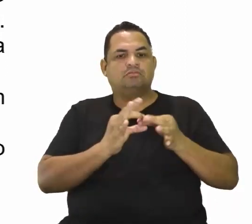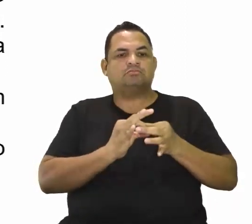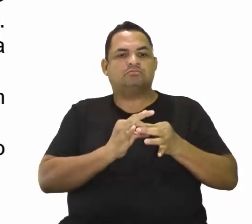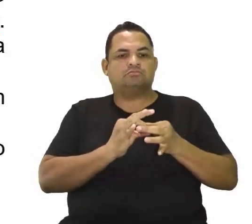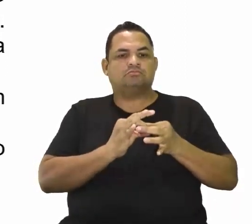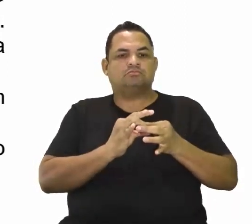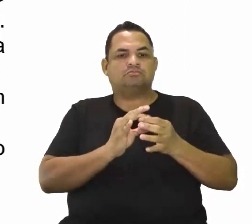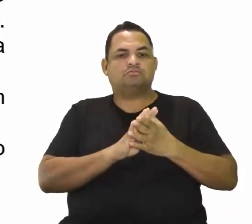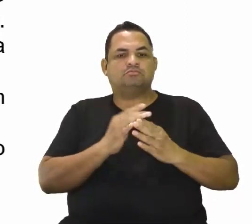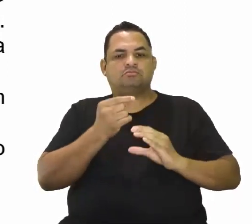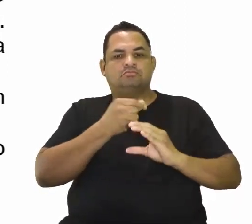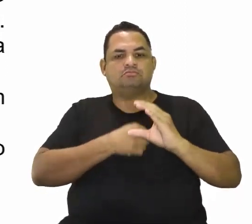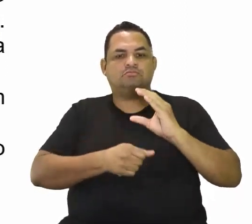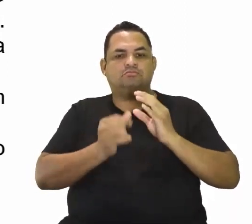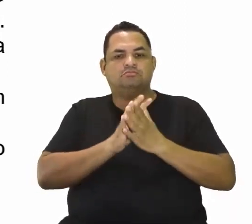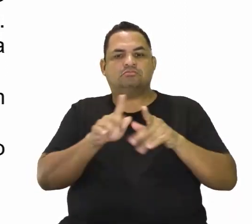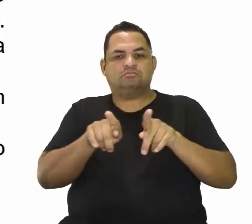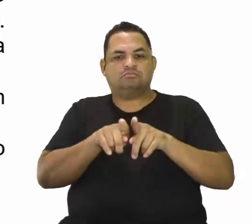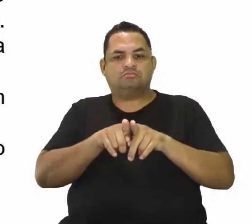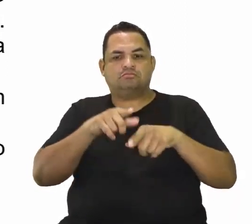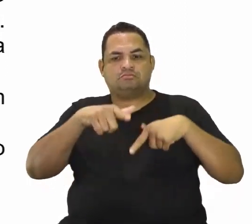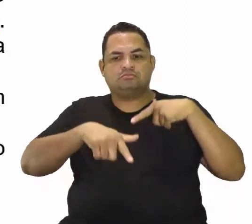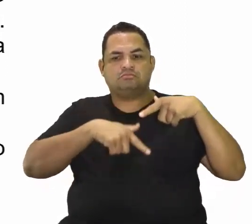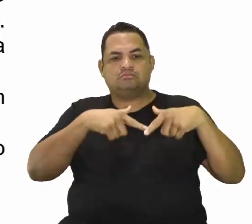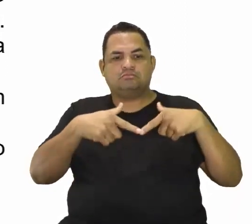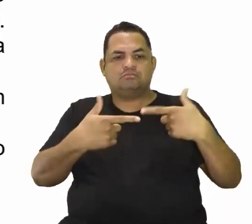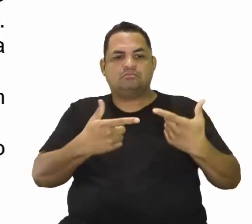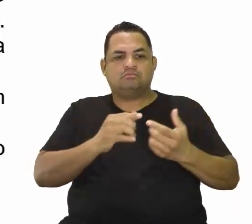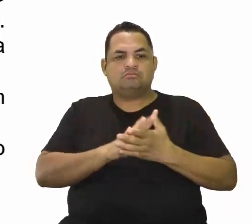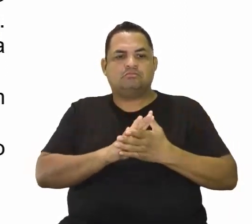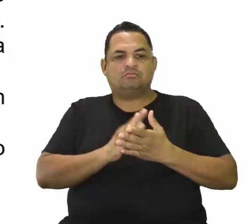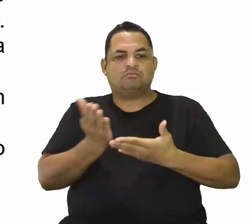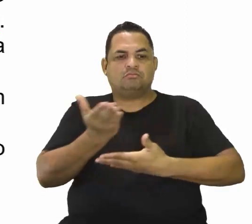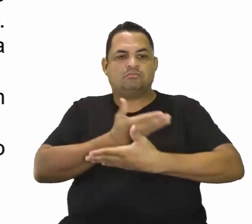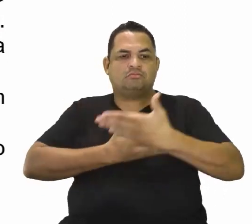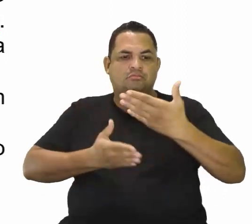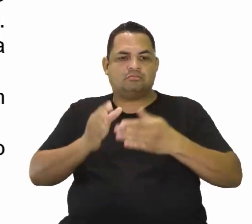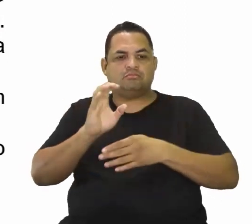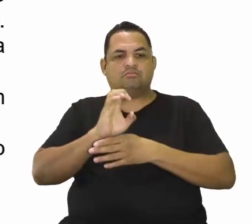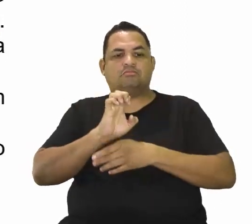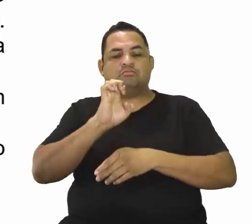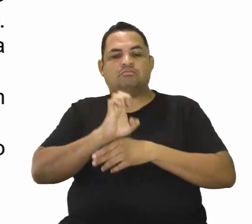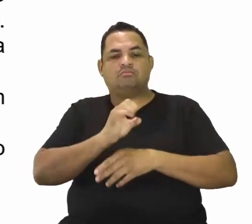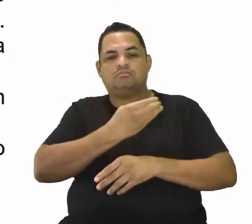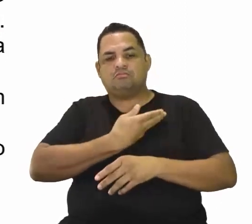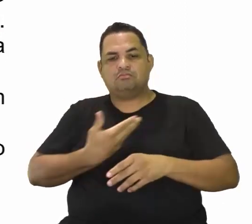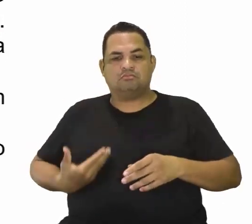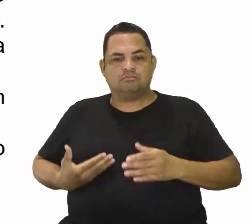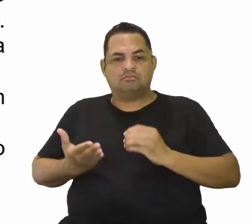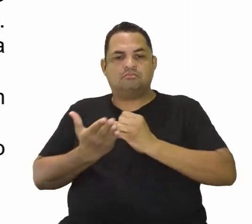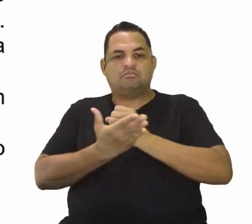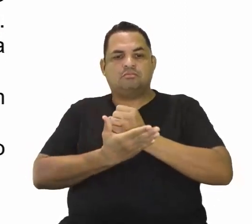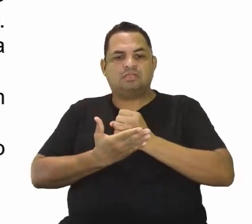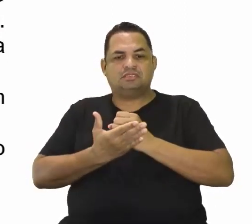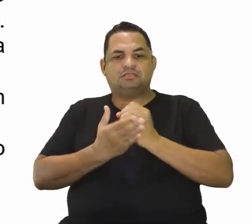na verdade, a união do capital e do trabalho, mediada pelo Estado e baseada